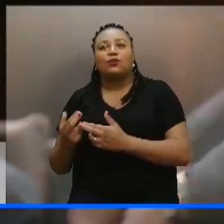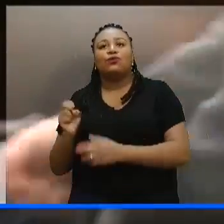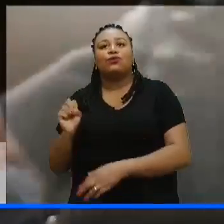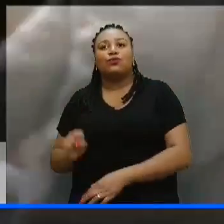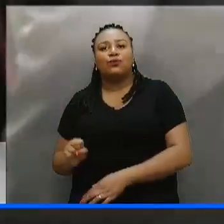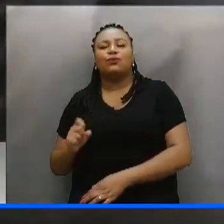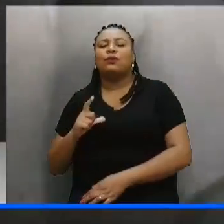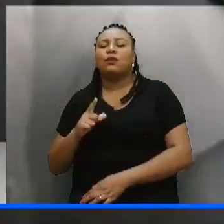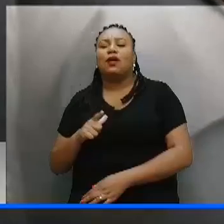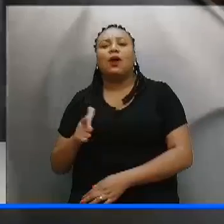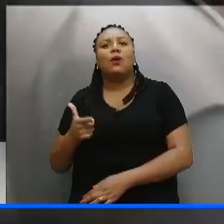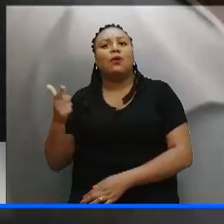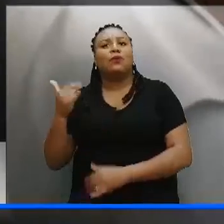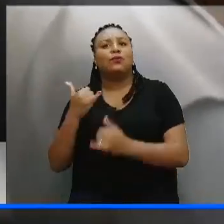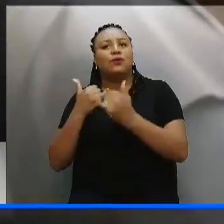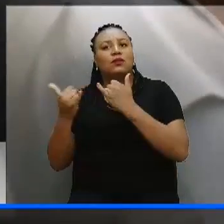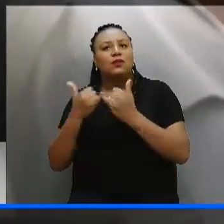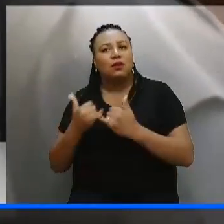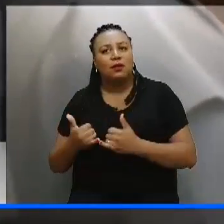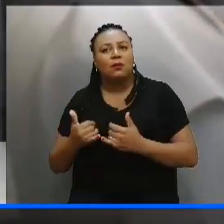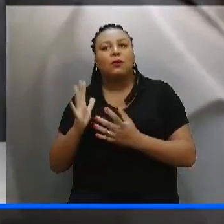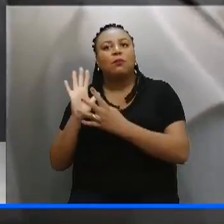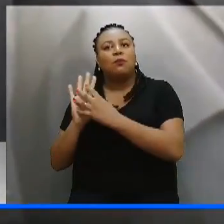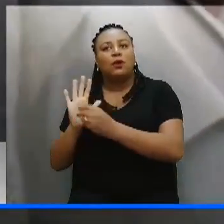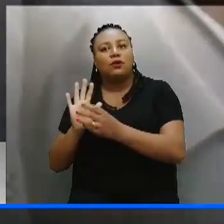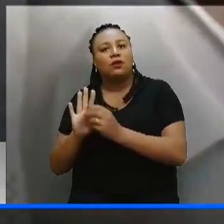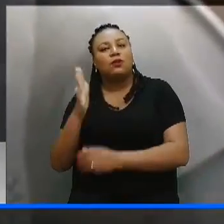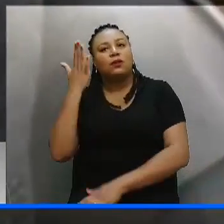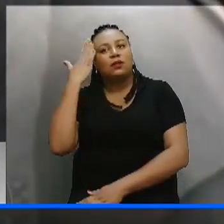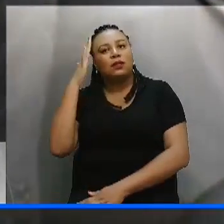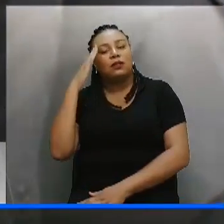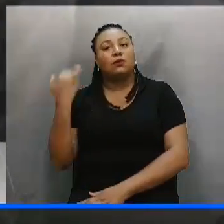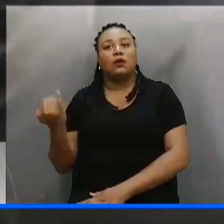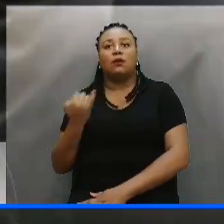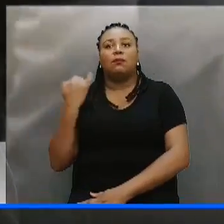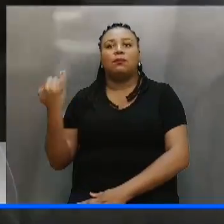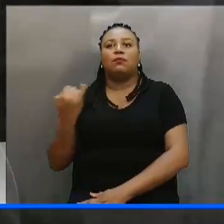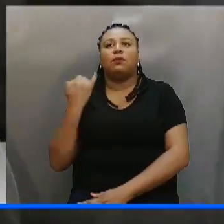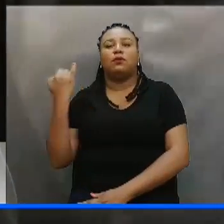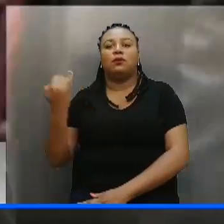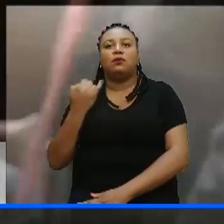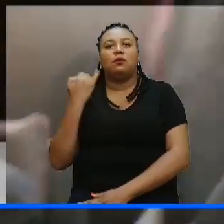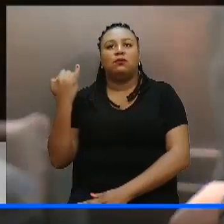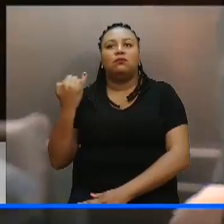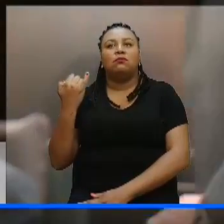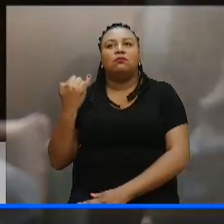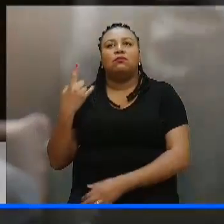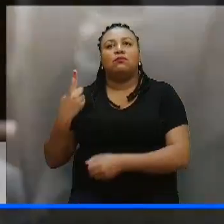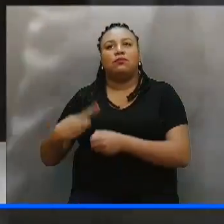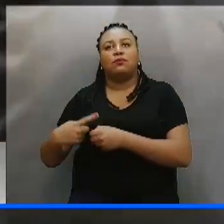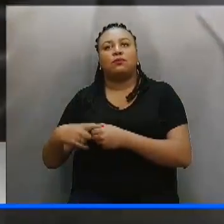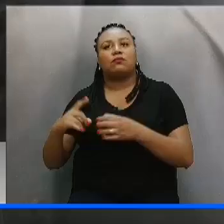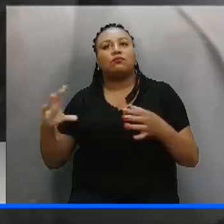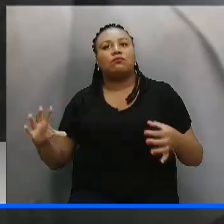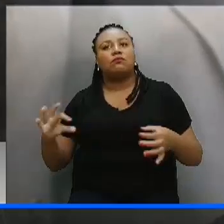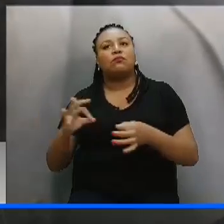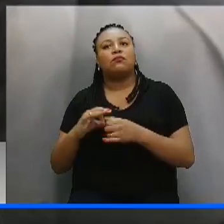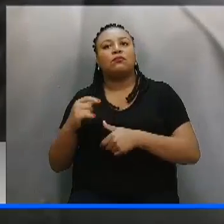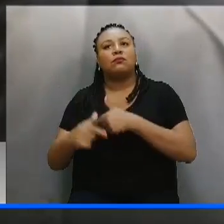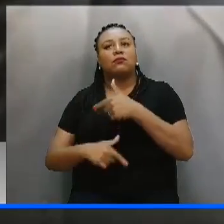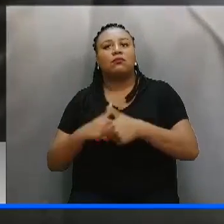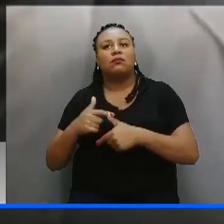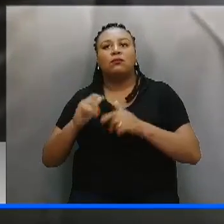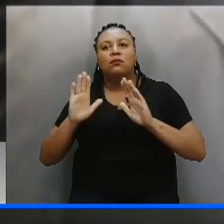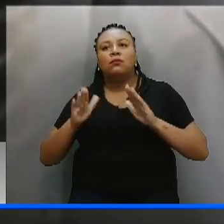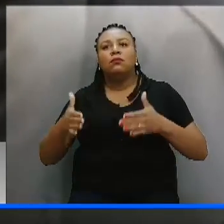outras regiões do estado que vem também entendendo a importância de os municípios se unirem e trabalhar em